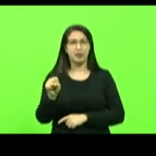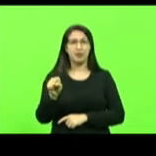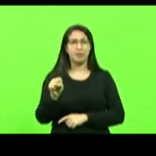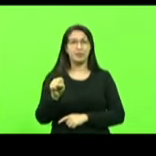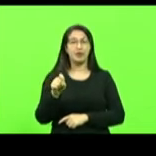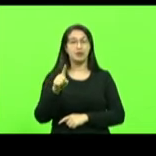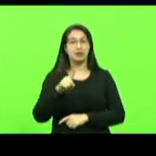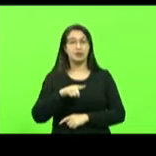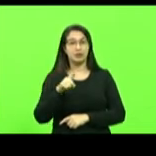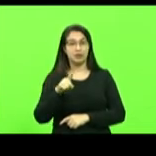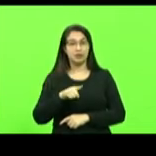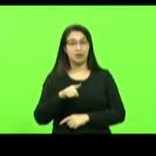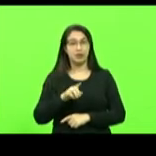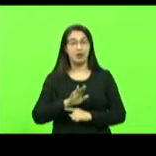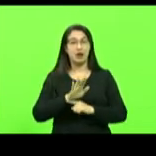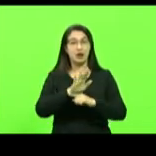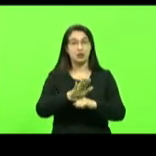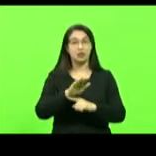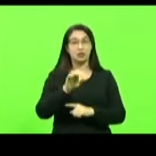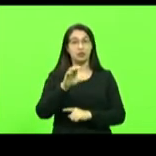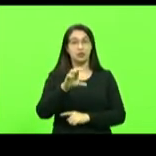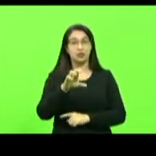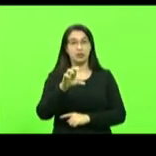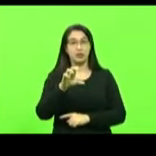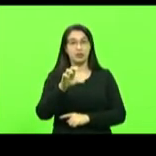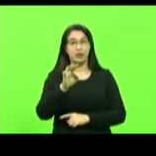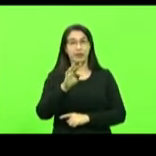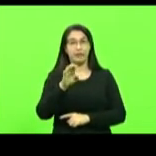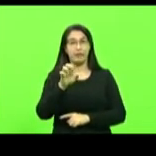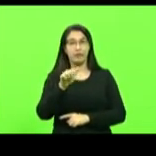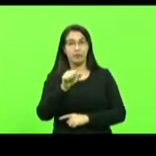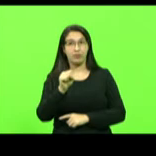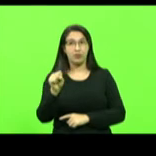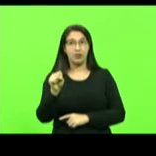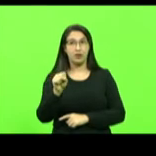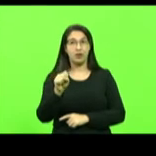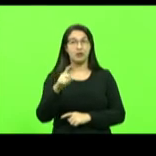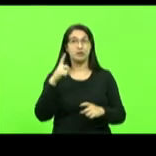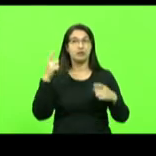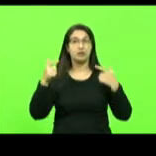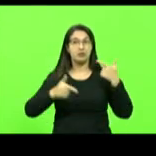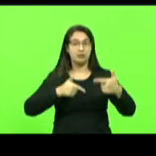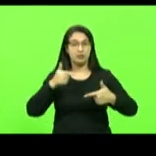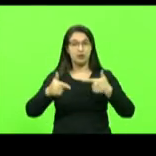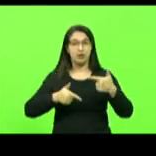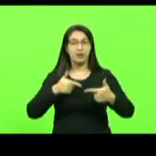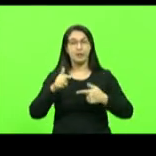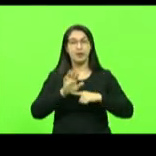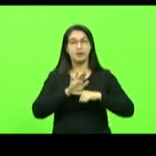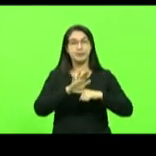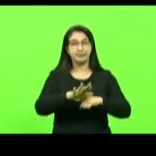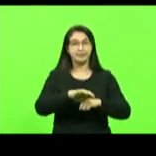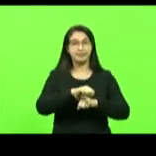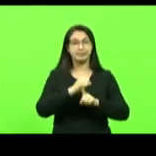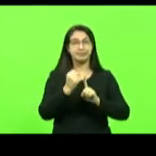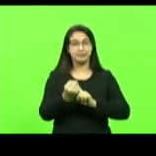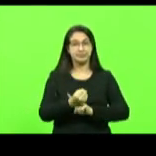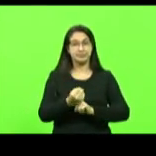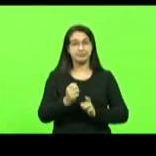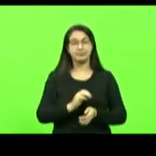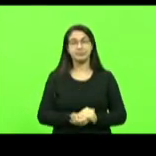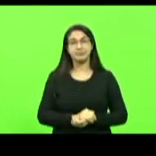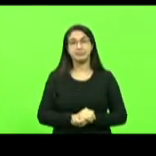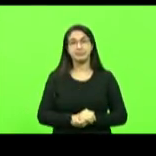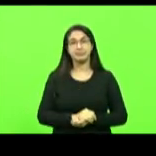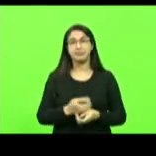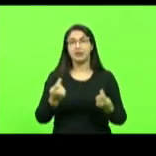retaguarda do SES, nessa fala, eu busco chamar a atenção para a situação de trabalho na Diretoria de Assistência Social, necessária para que o